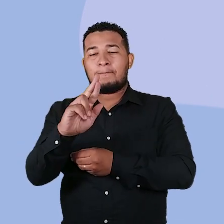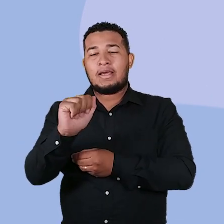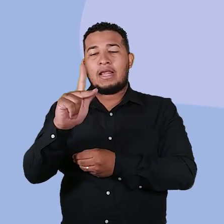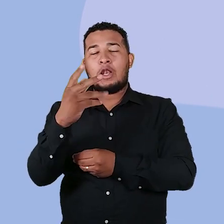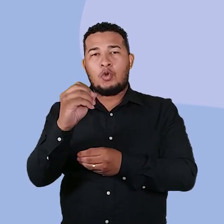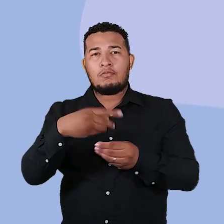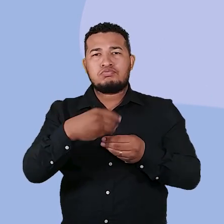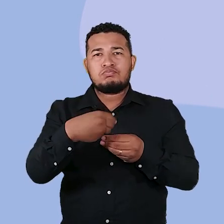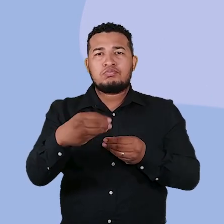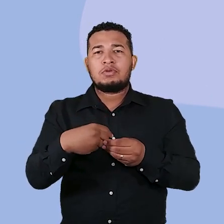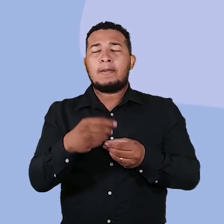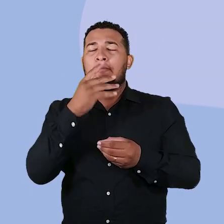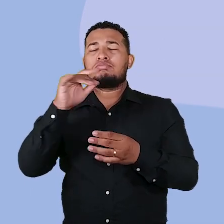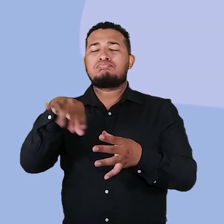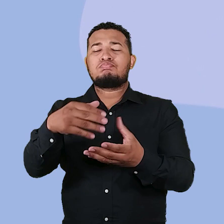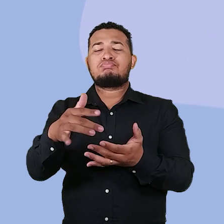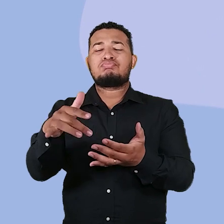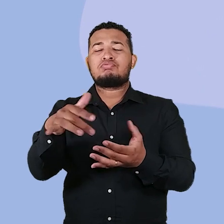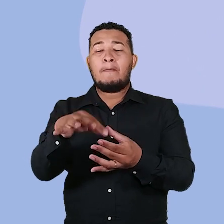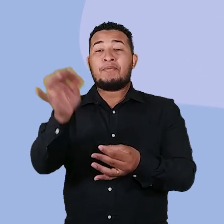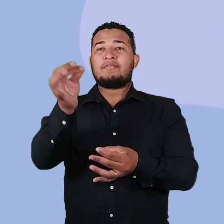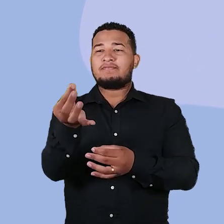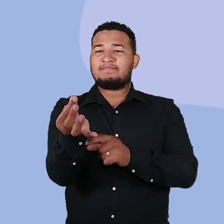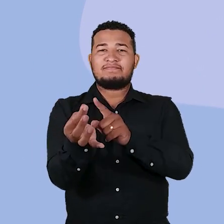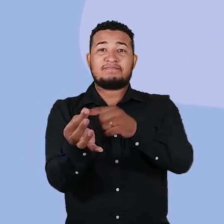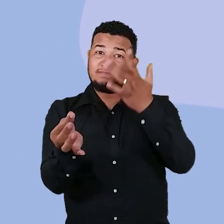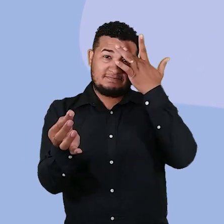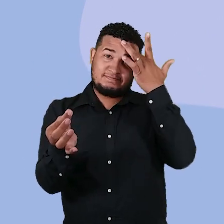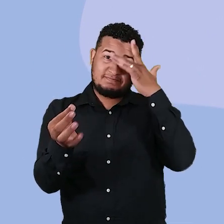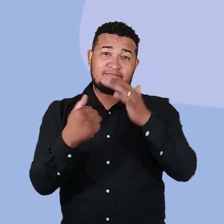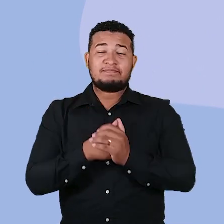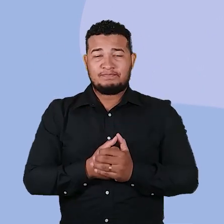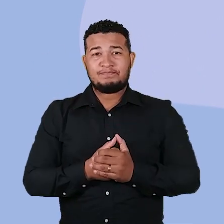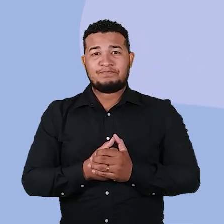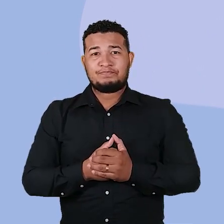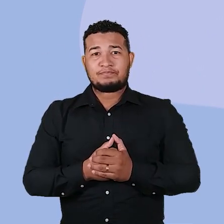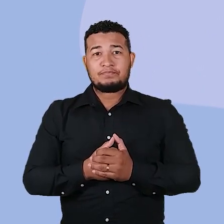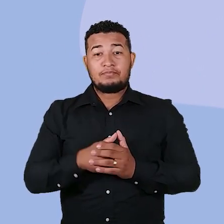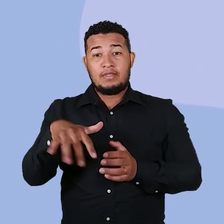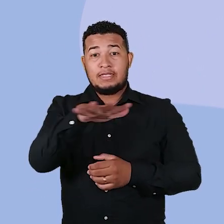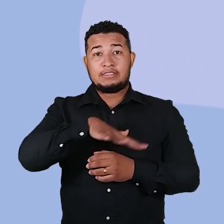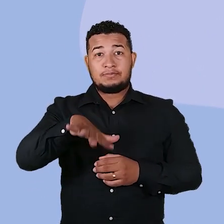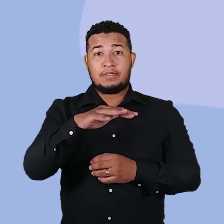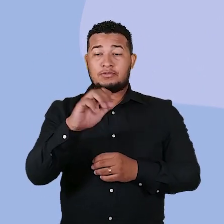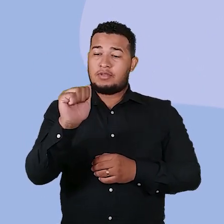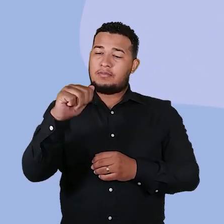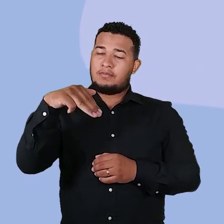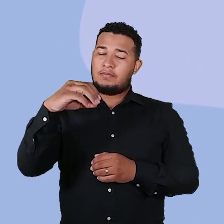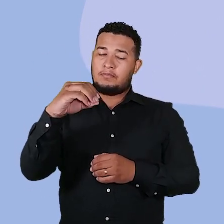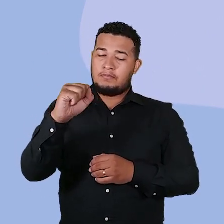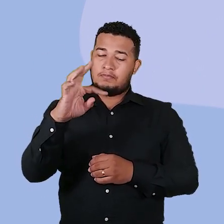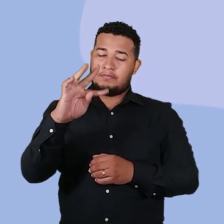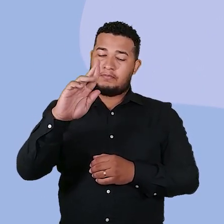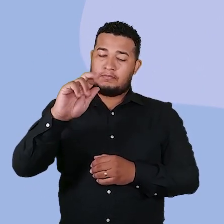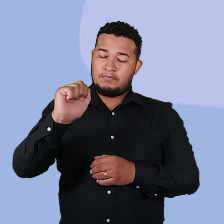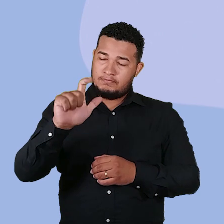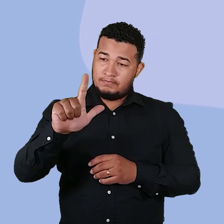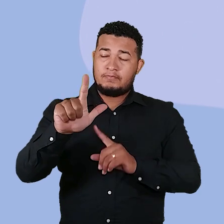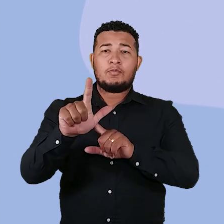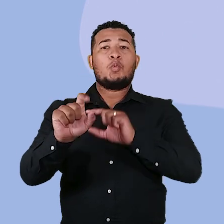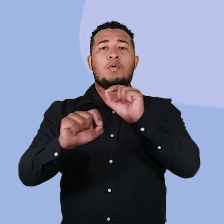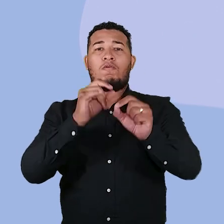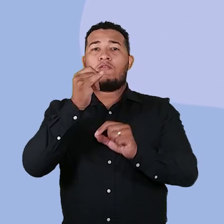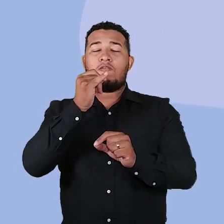em que se observa um naipe por exemplo o espaço amostral ao lançar um dado